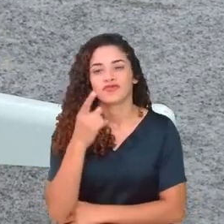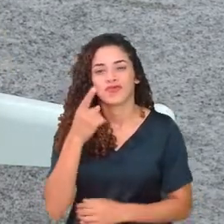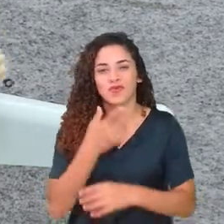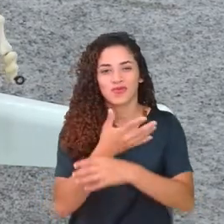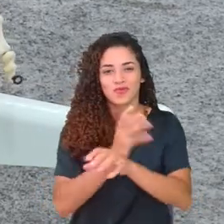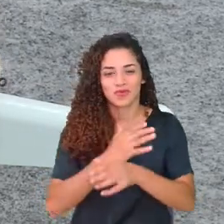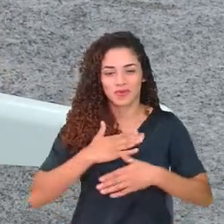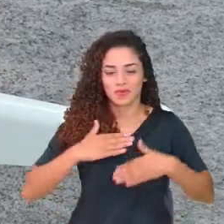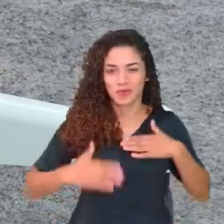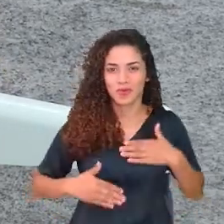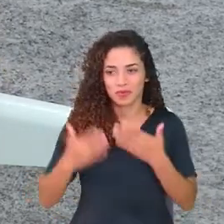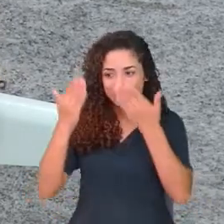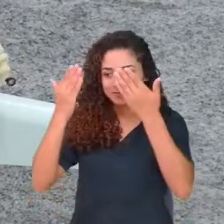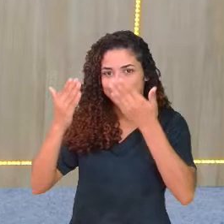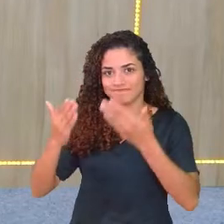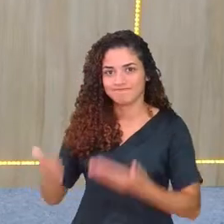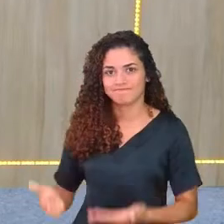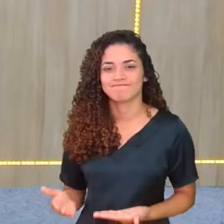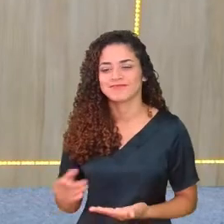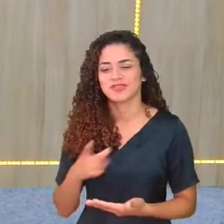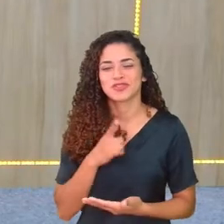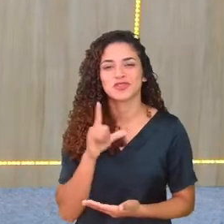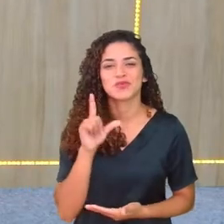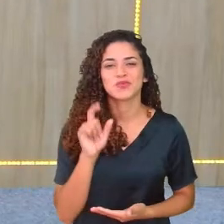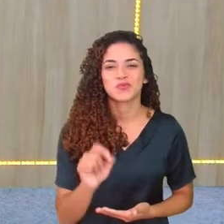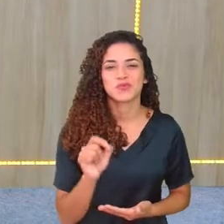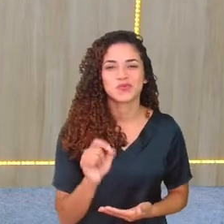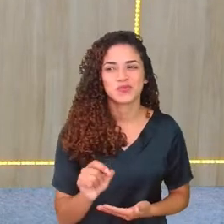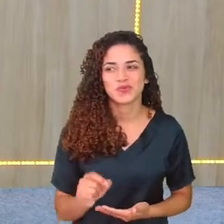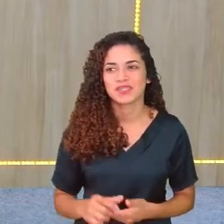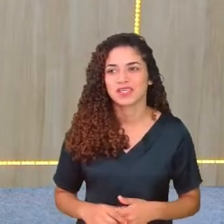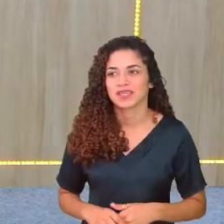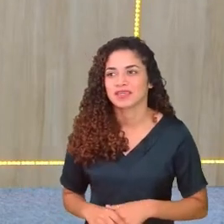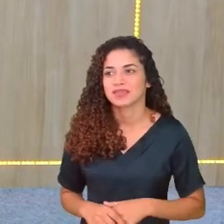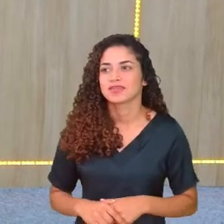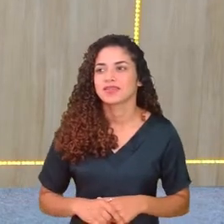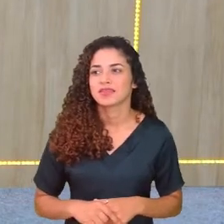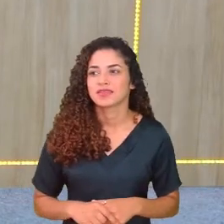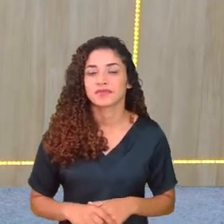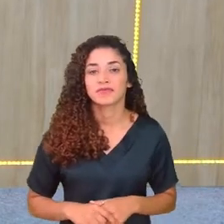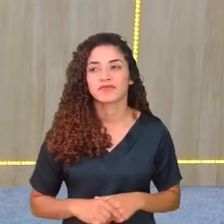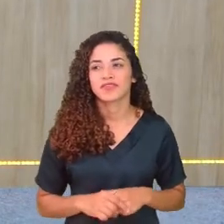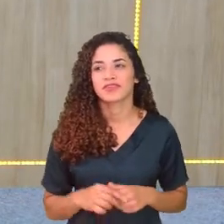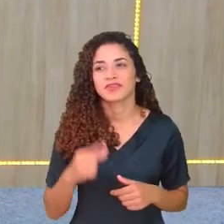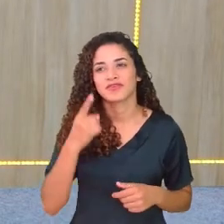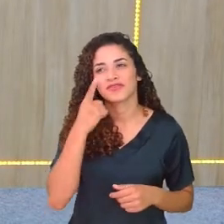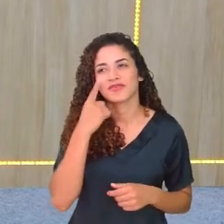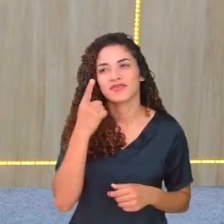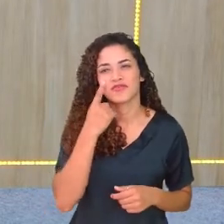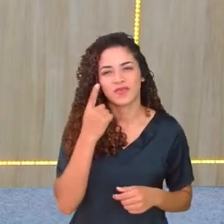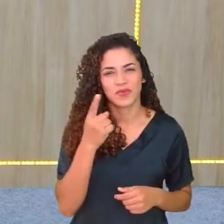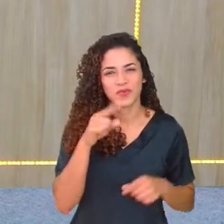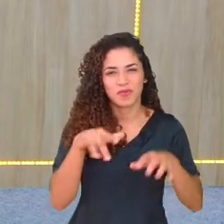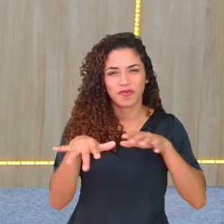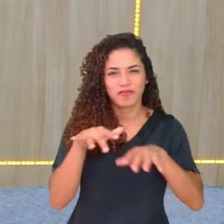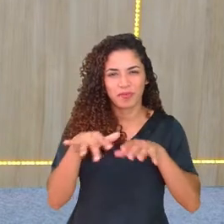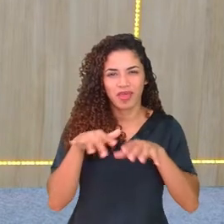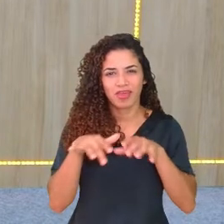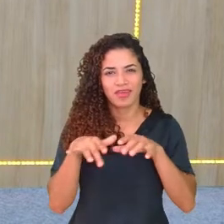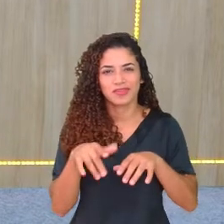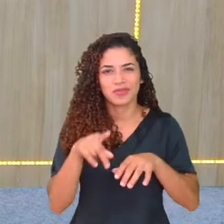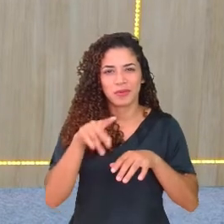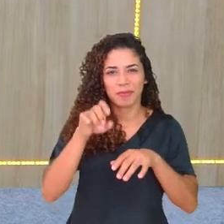esqueleto. Então, o que é que nós temos aqui? Olha que bom esse movimento que Cleiton fez, mostrando bem direitinho os pés, que é aquela